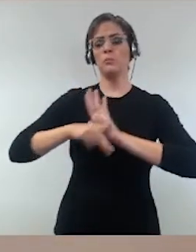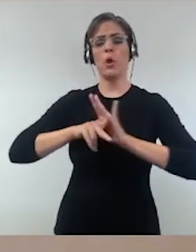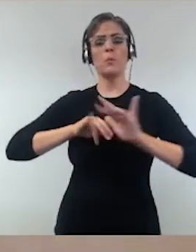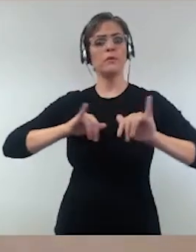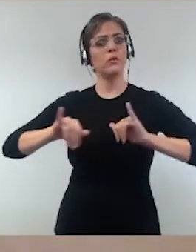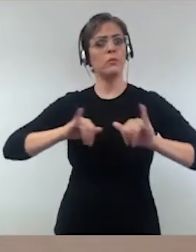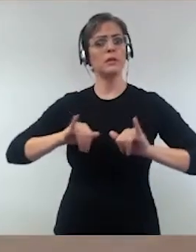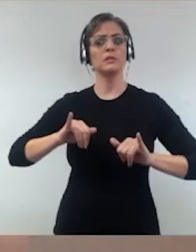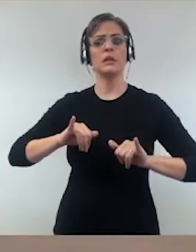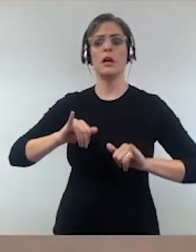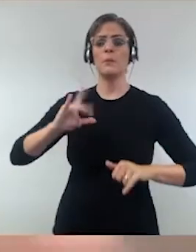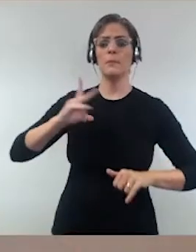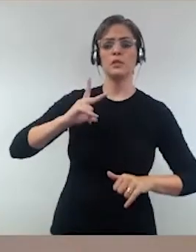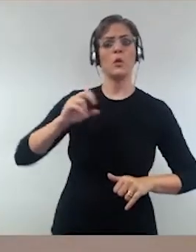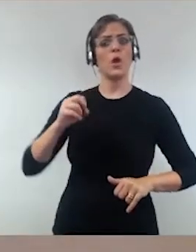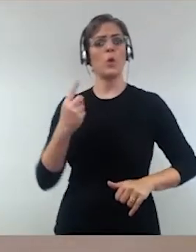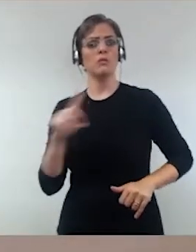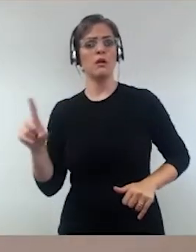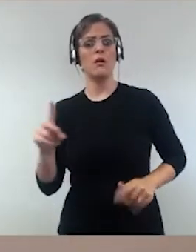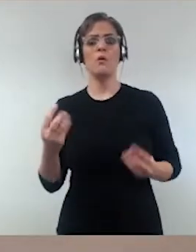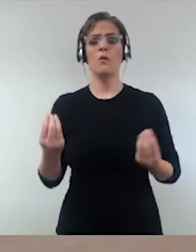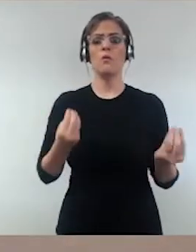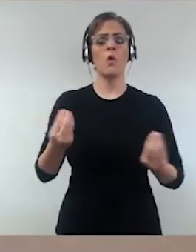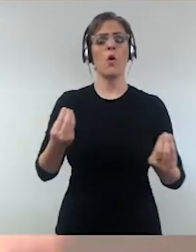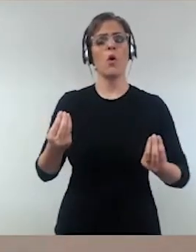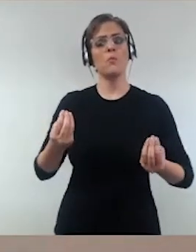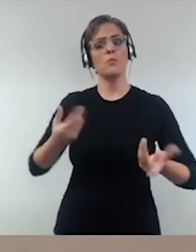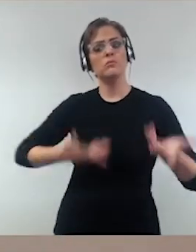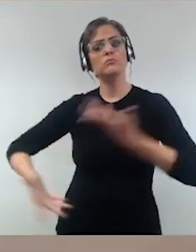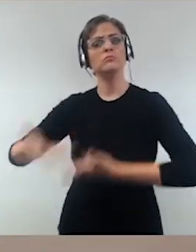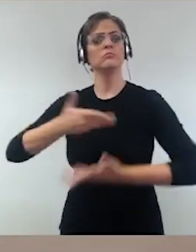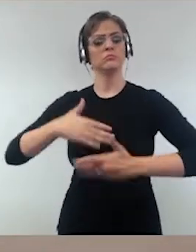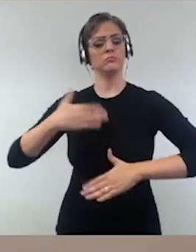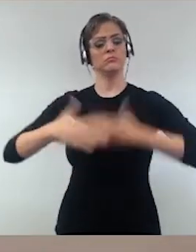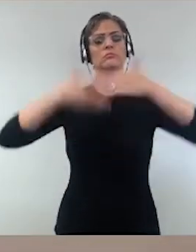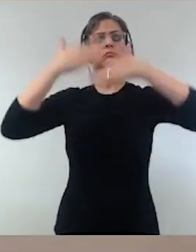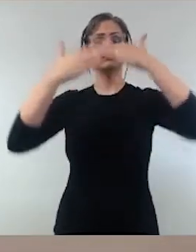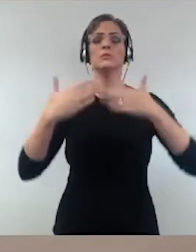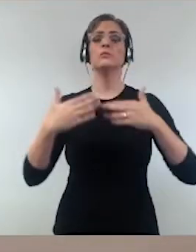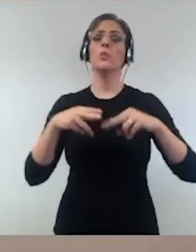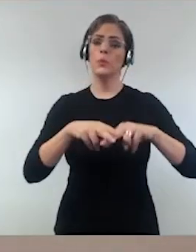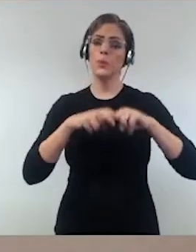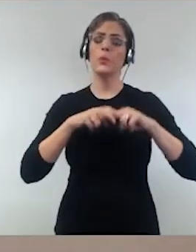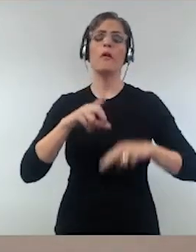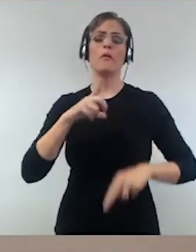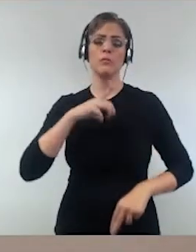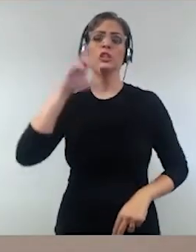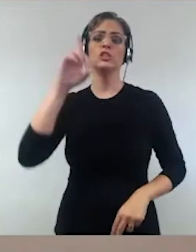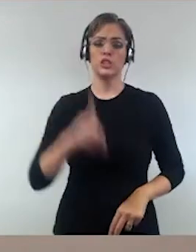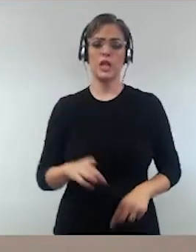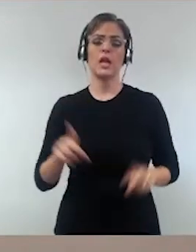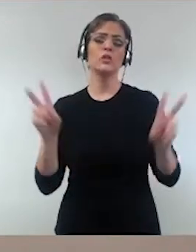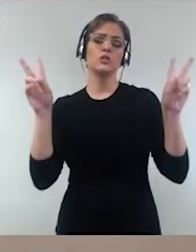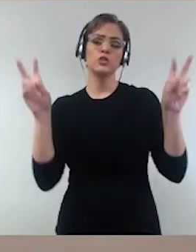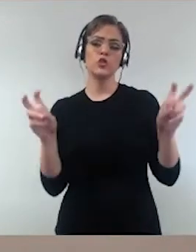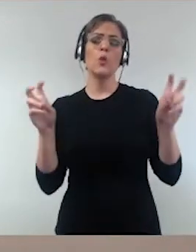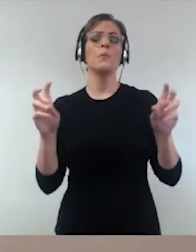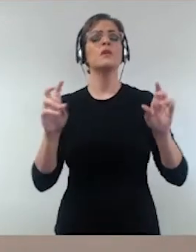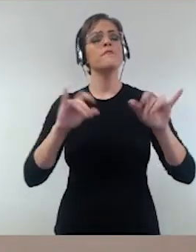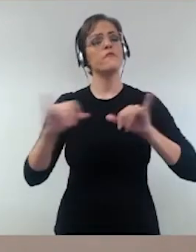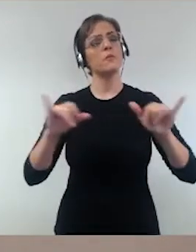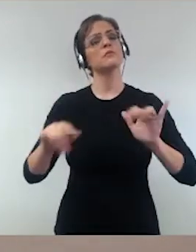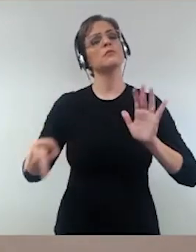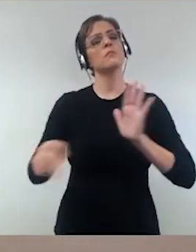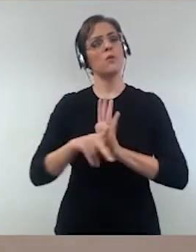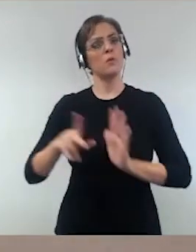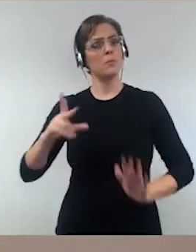e de dizer como ele quer se desenvolver e como quer desenvolver a sua personalidade, ele também tem esse direito relacionado aos seus dados pessoais.